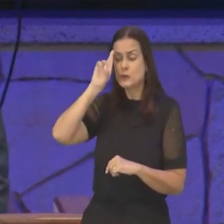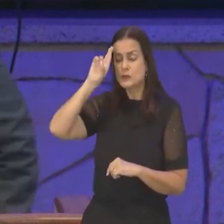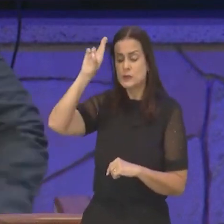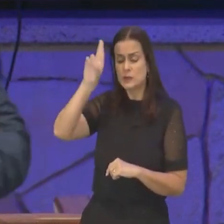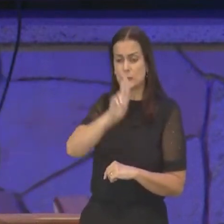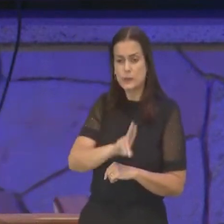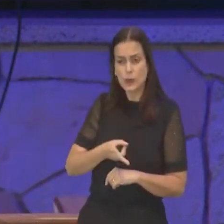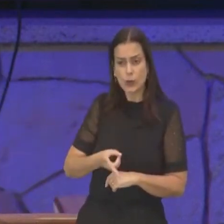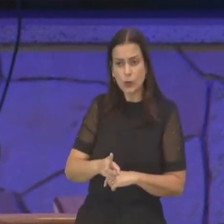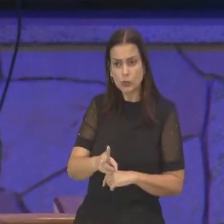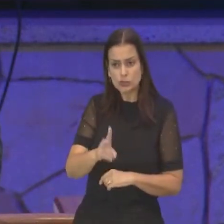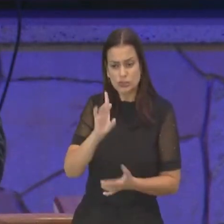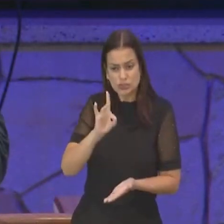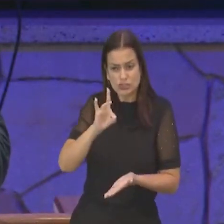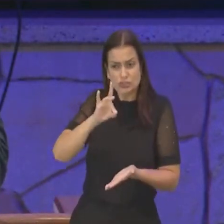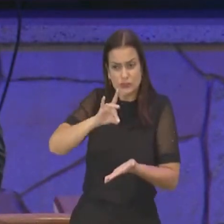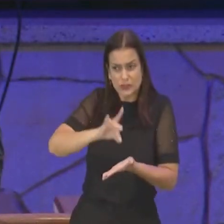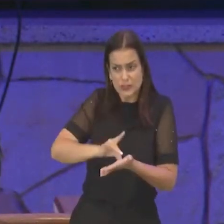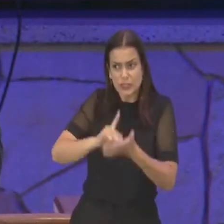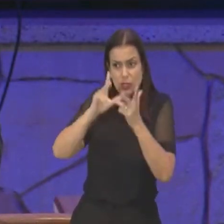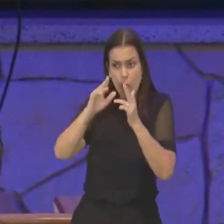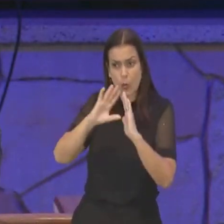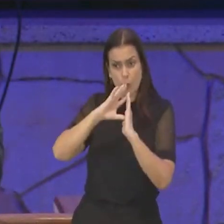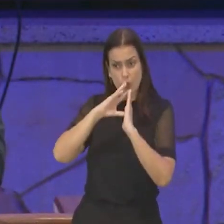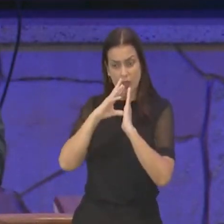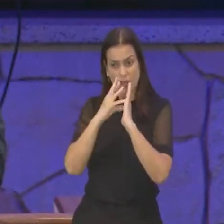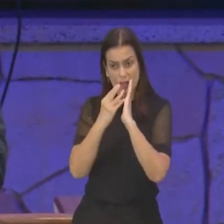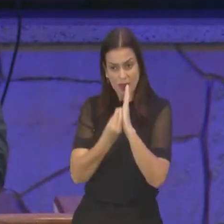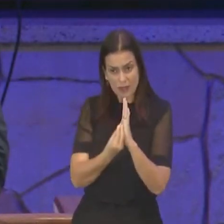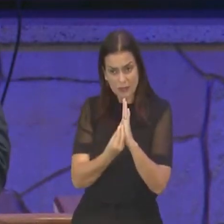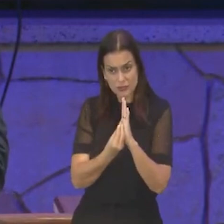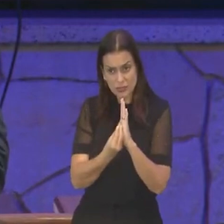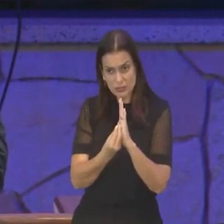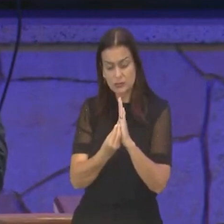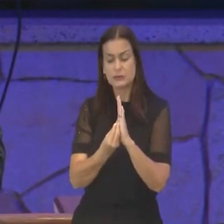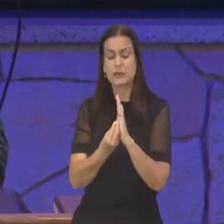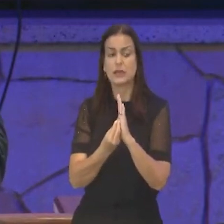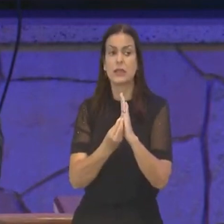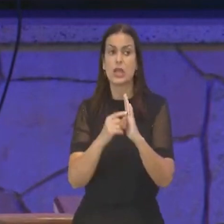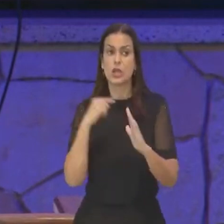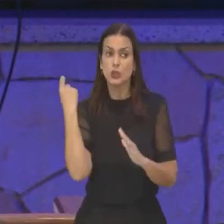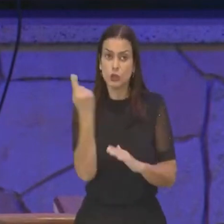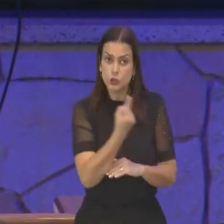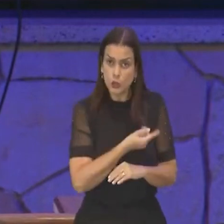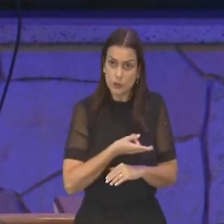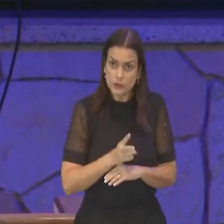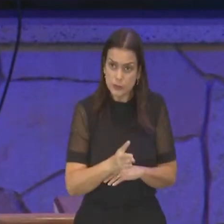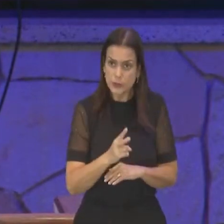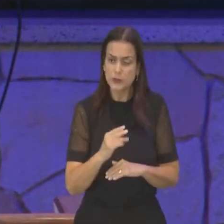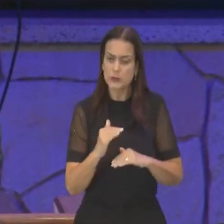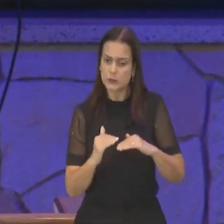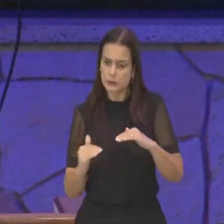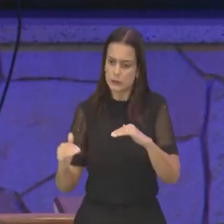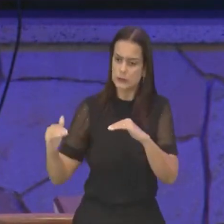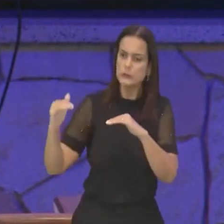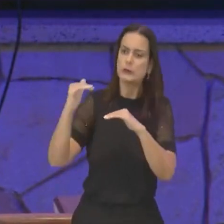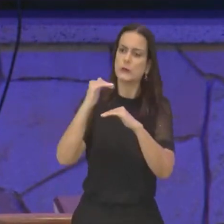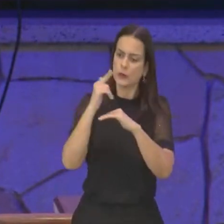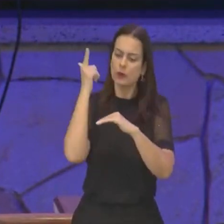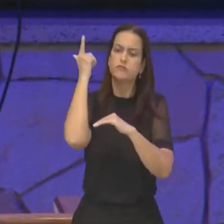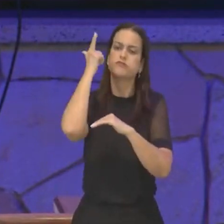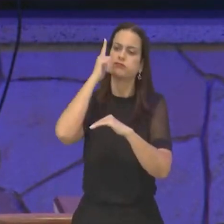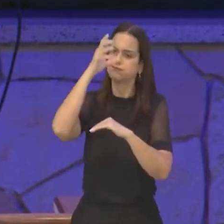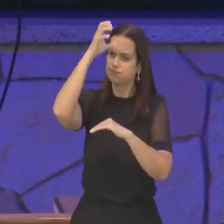que verdadeiramente, como igreja, corpo de Cristo, sejamos todos nós edificados.